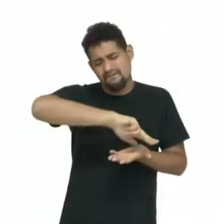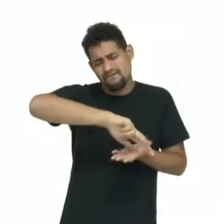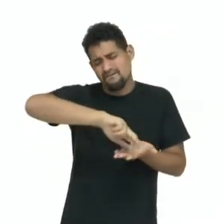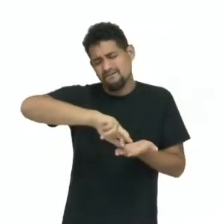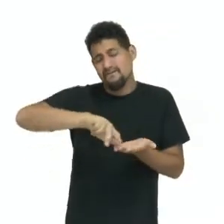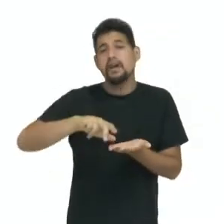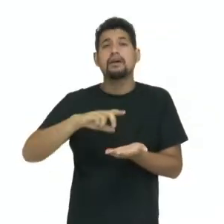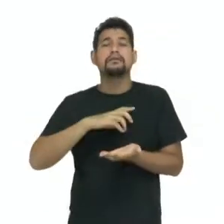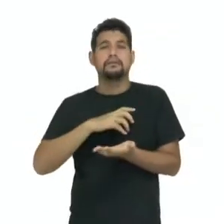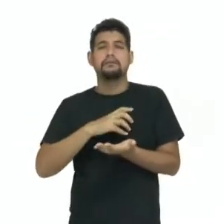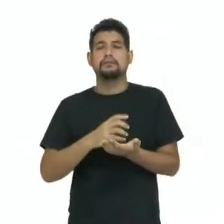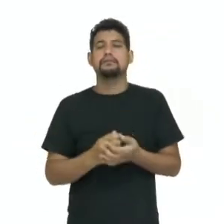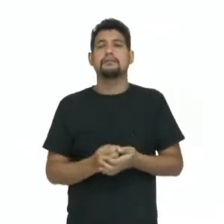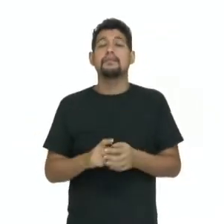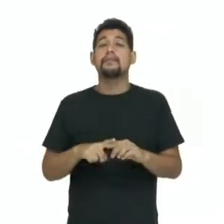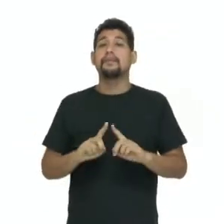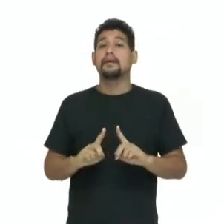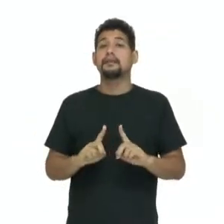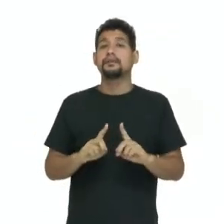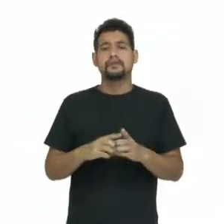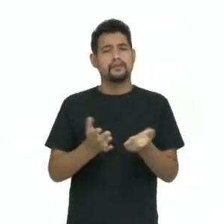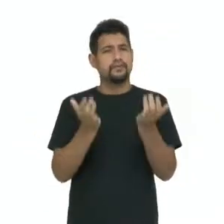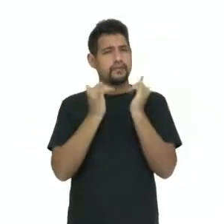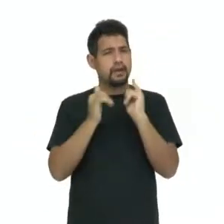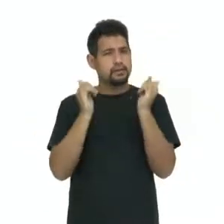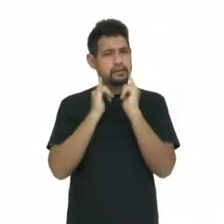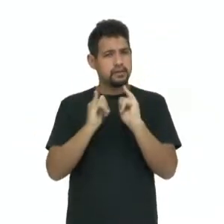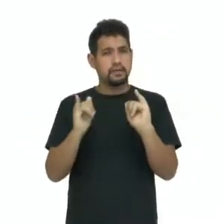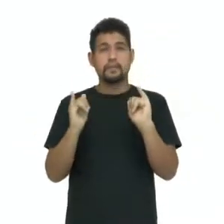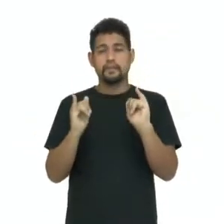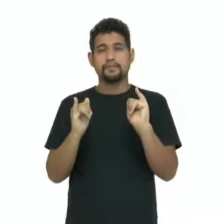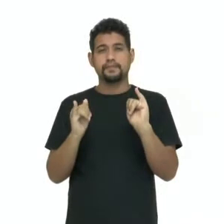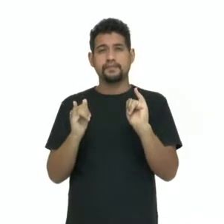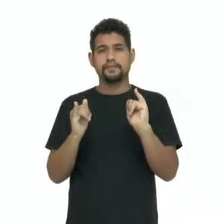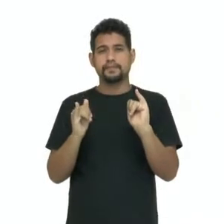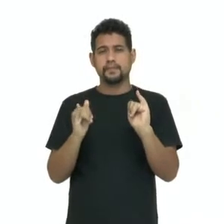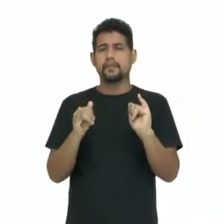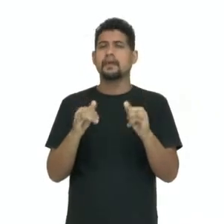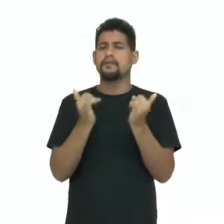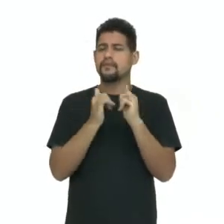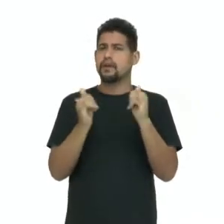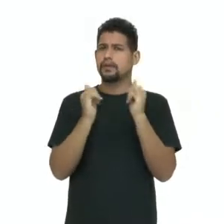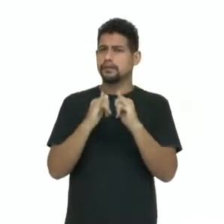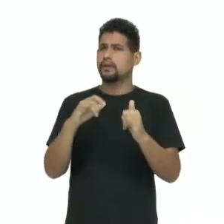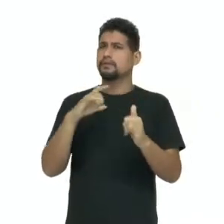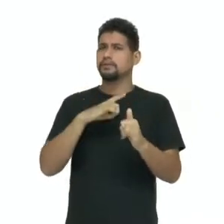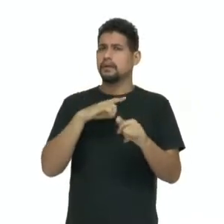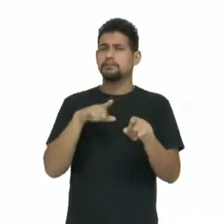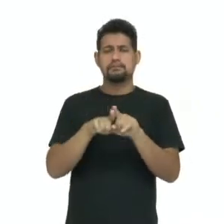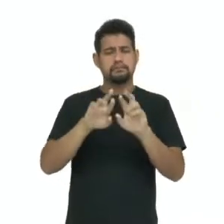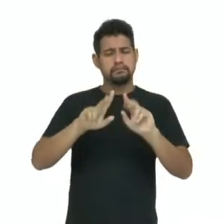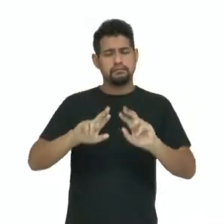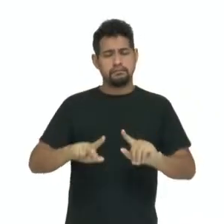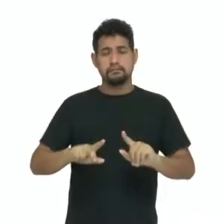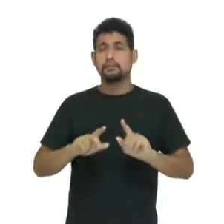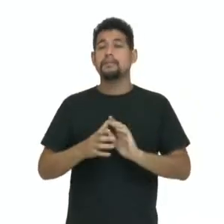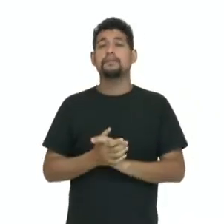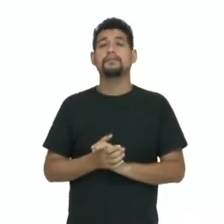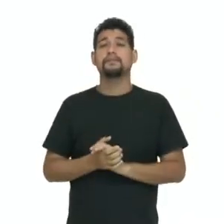finalidades para este gênero: divulgação, técnica, instrucional e de